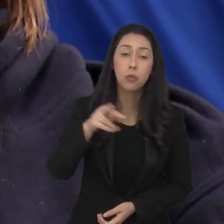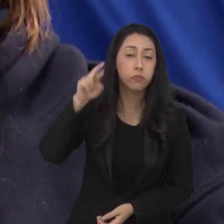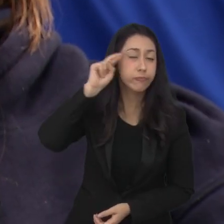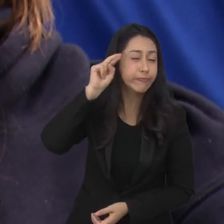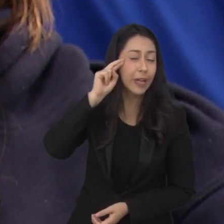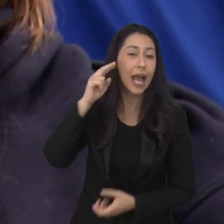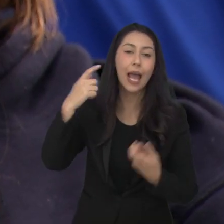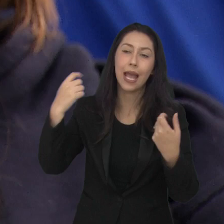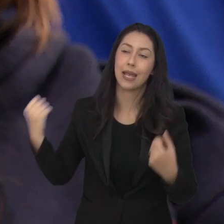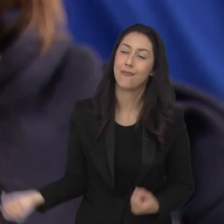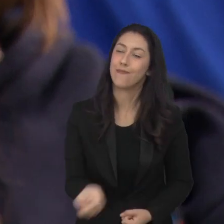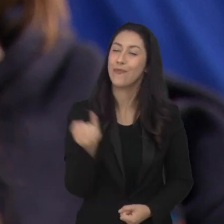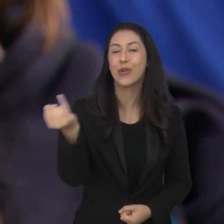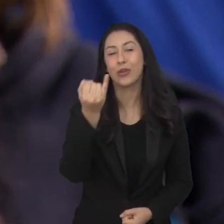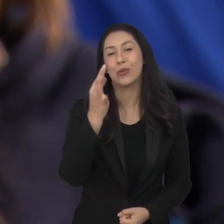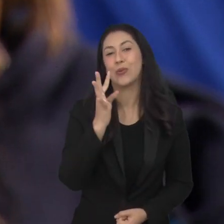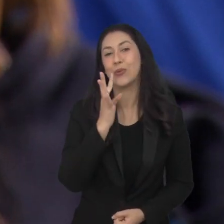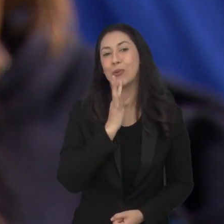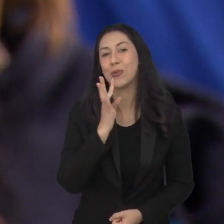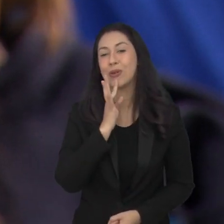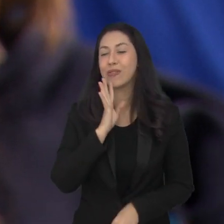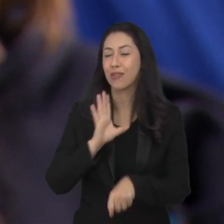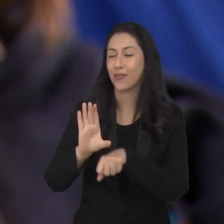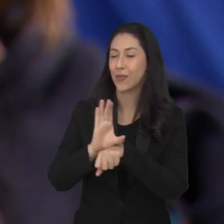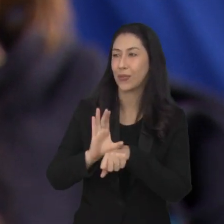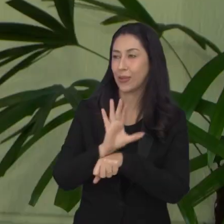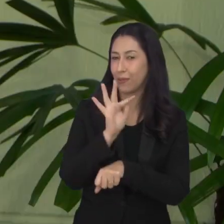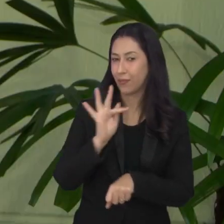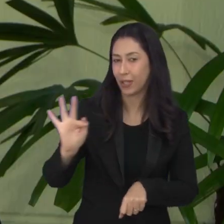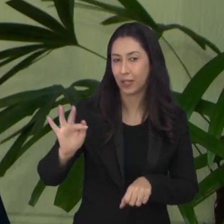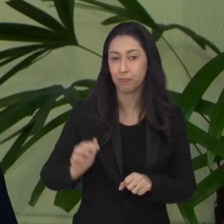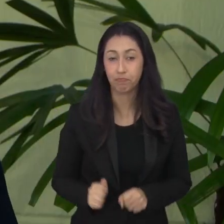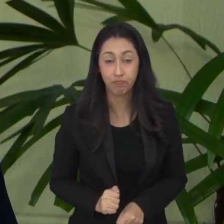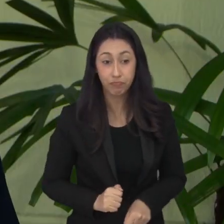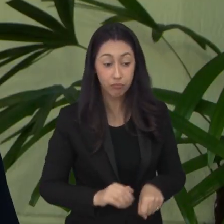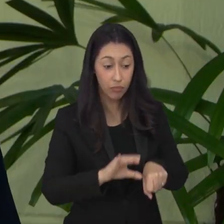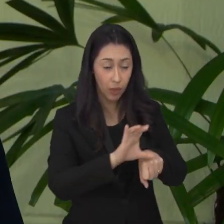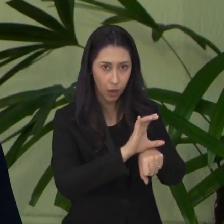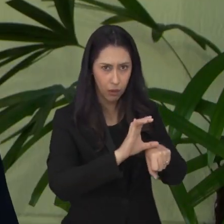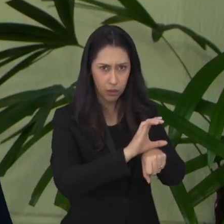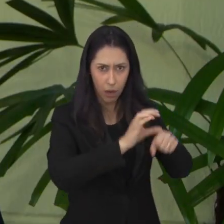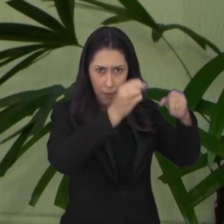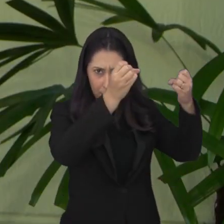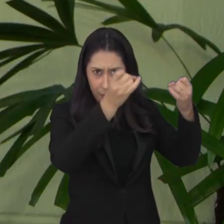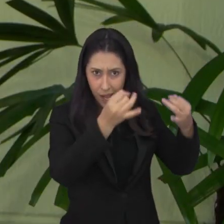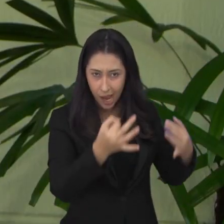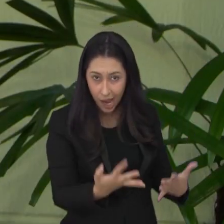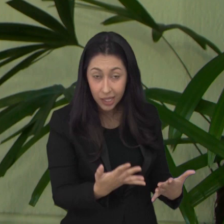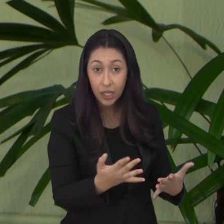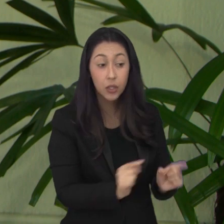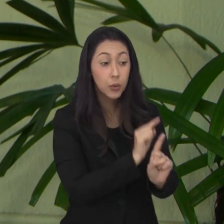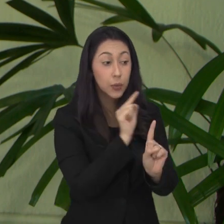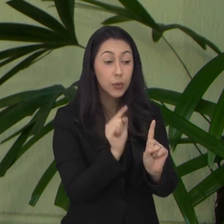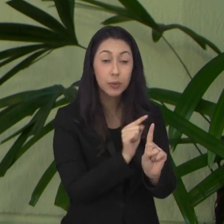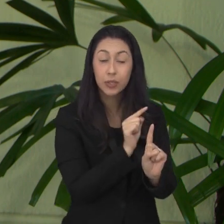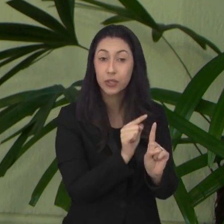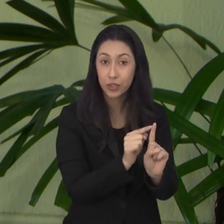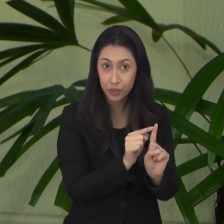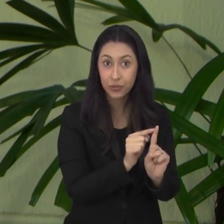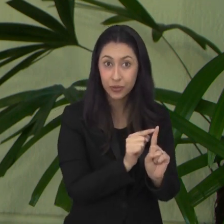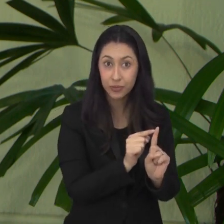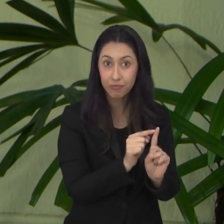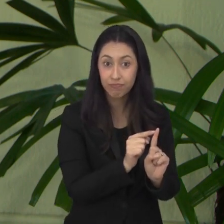é uma etapa importante para o desenvolvimento dos estudantes. A Constituição de Miúdos, ele tem por